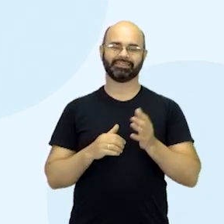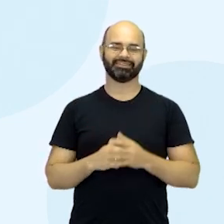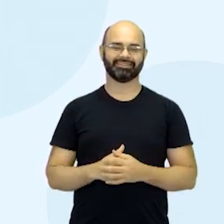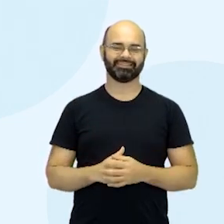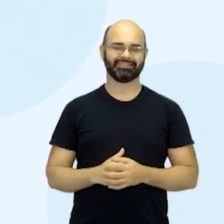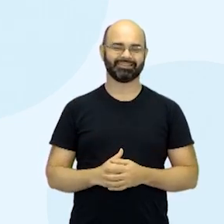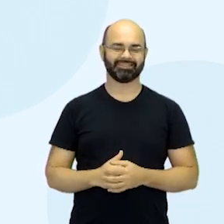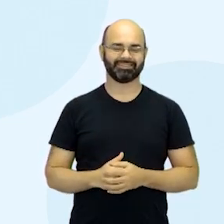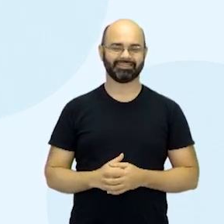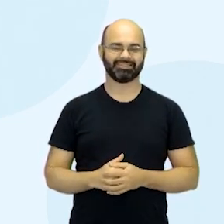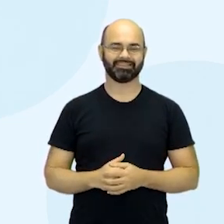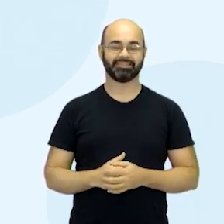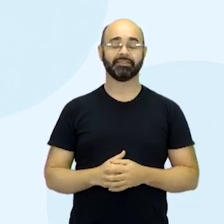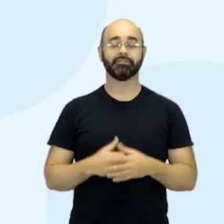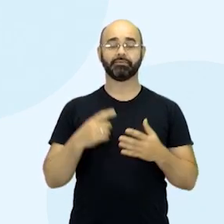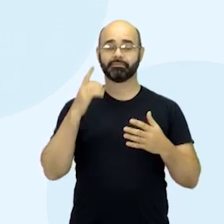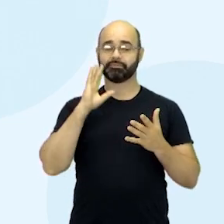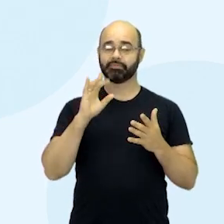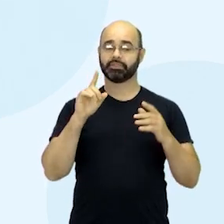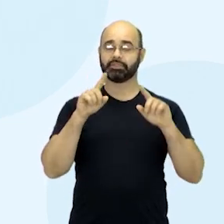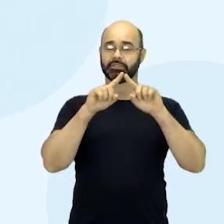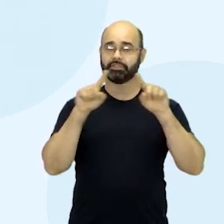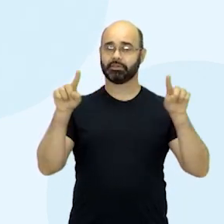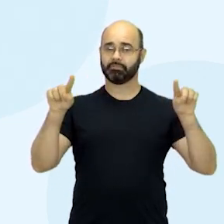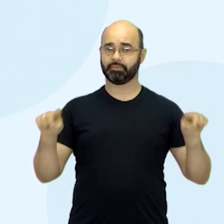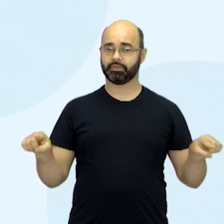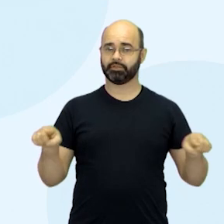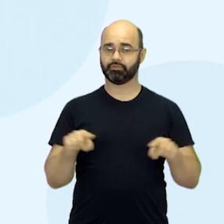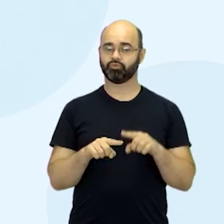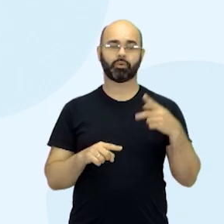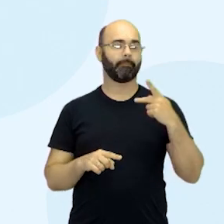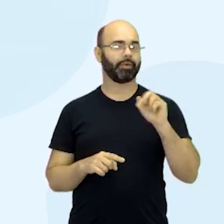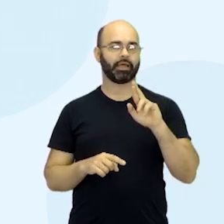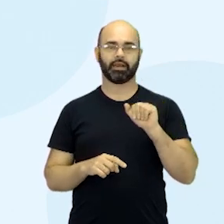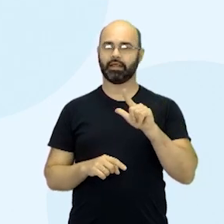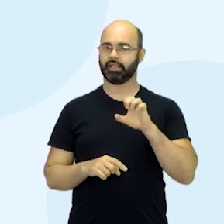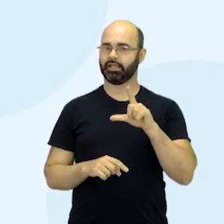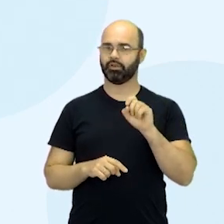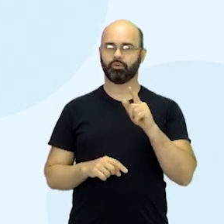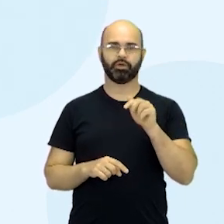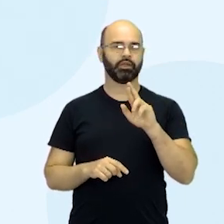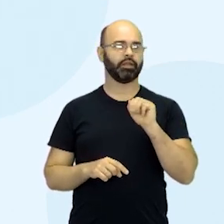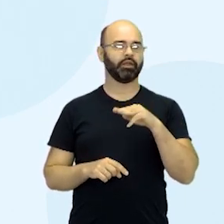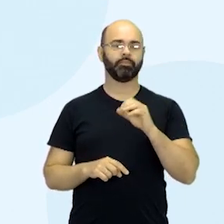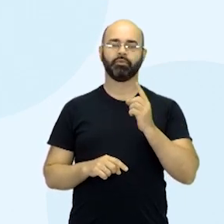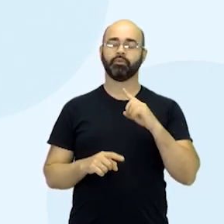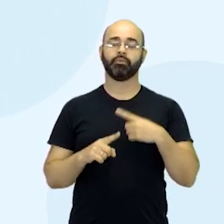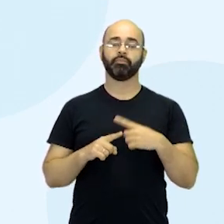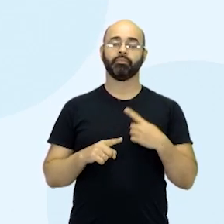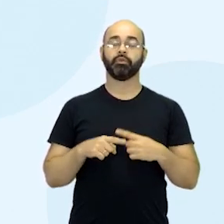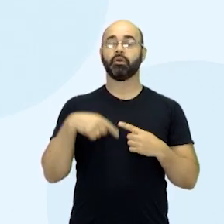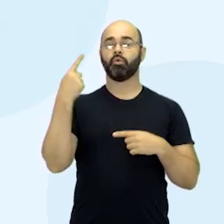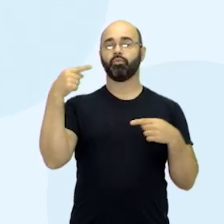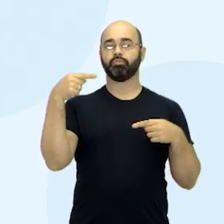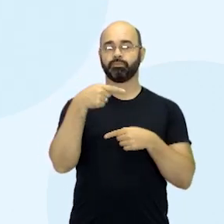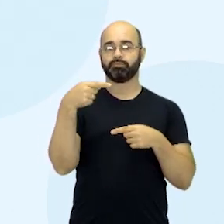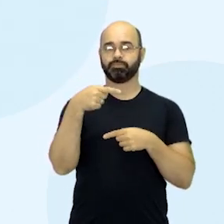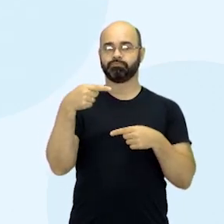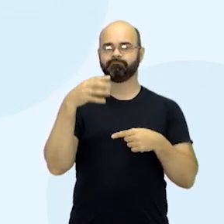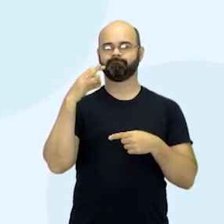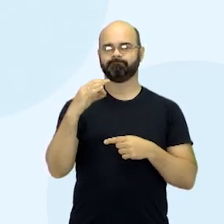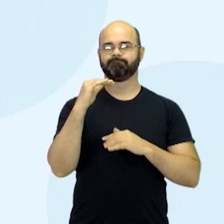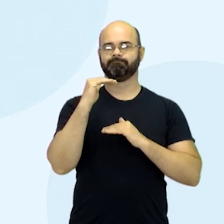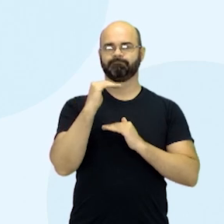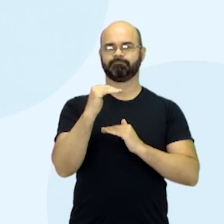trapézio não é um paralelogramo. Não. Não, né? Porque o trapézio, ele só possui um par de lados paralelos,